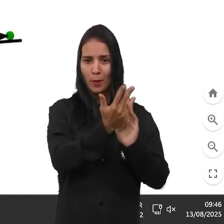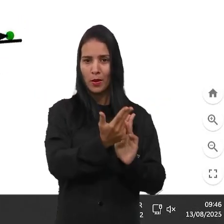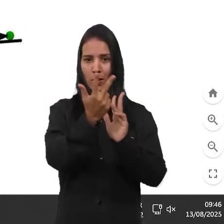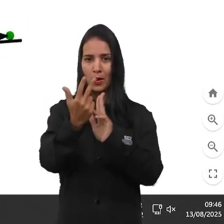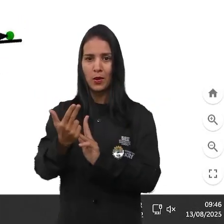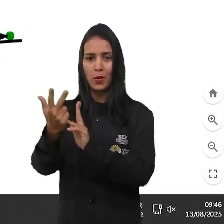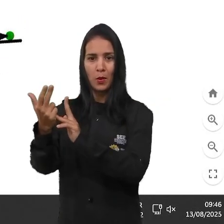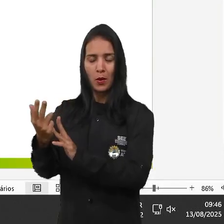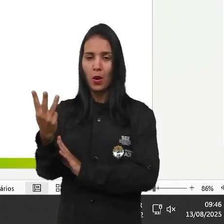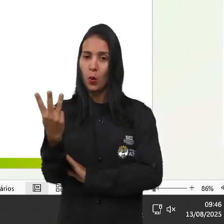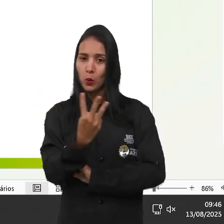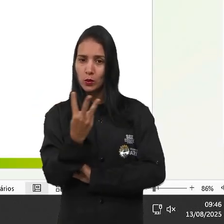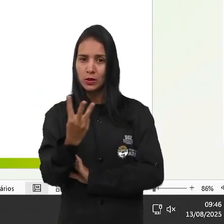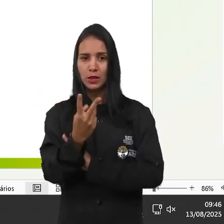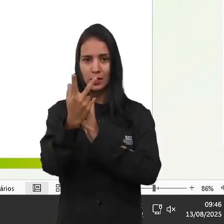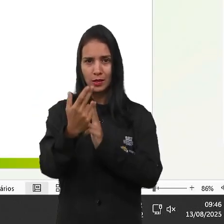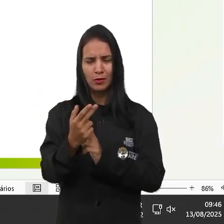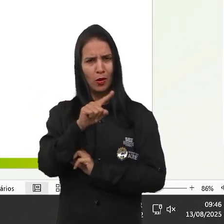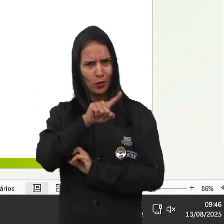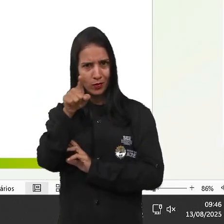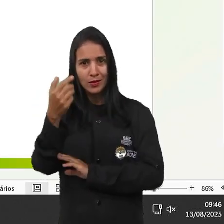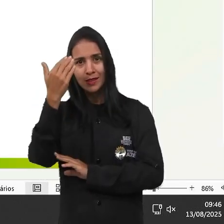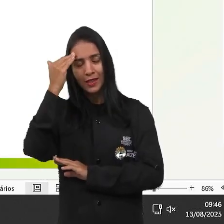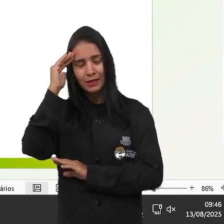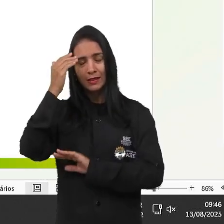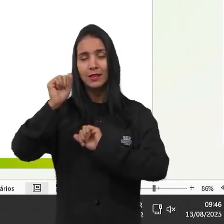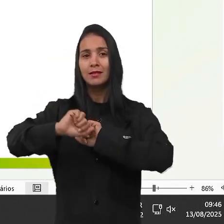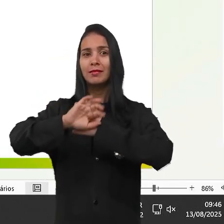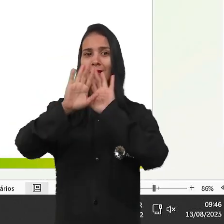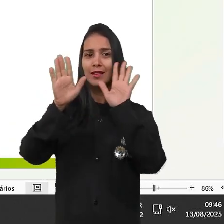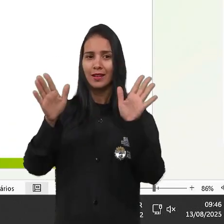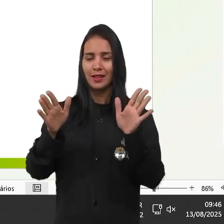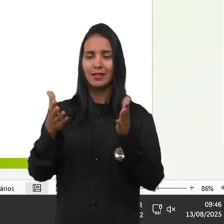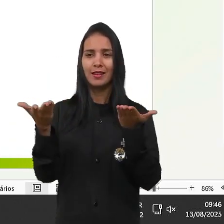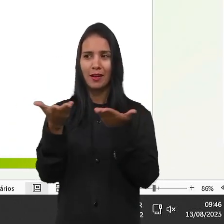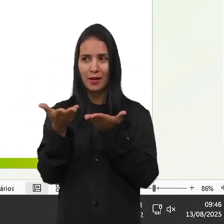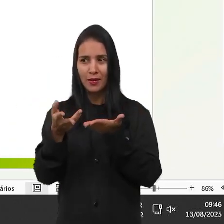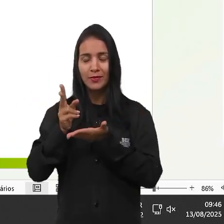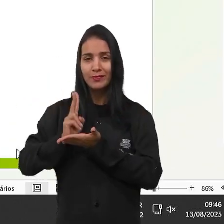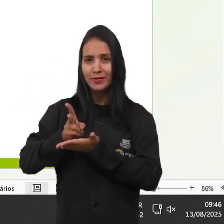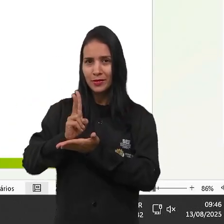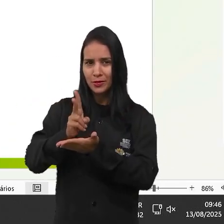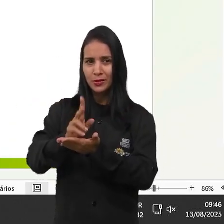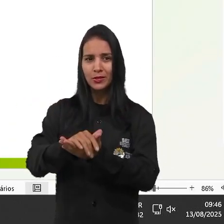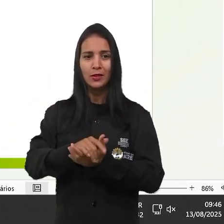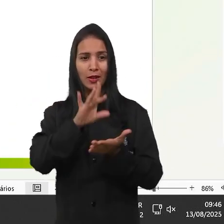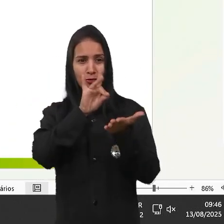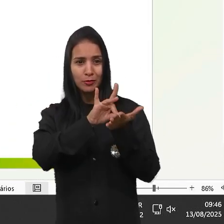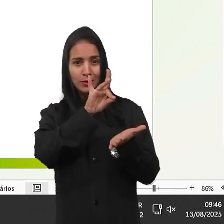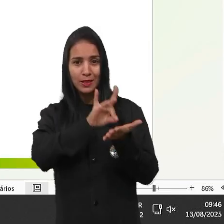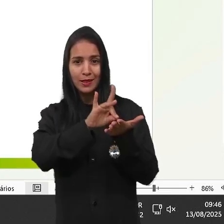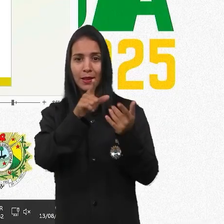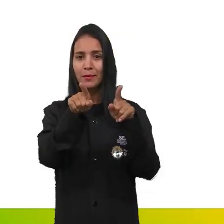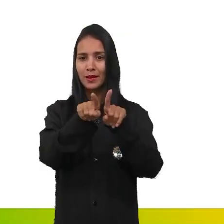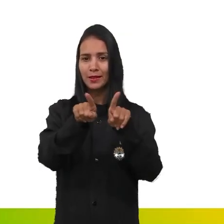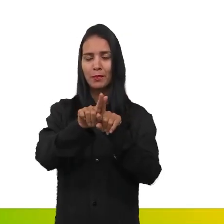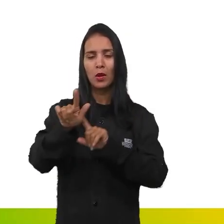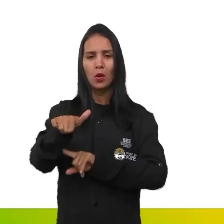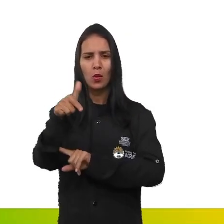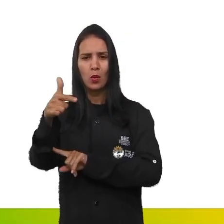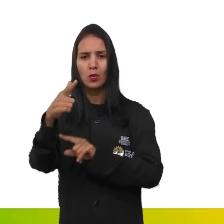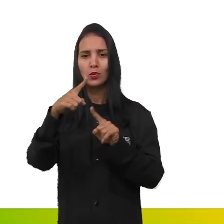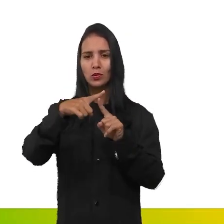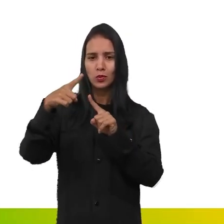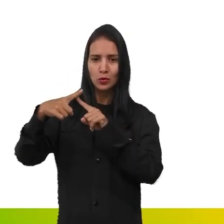ideia. Eu espero que você tenha gostado dessa parte. Vamos continuar e determinar outros volumes, como,